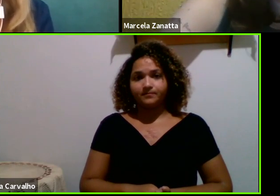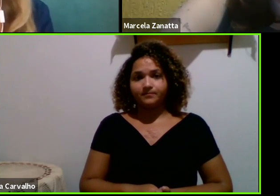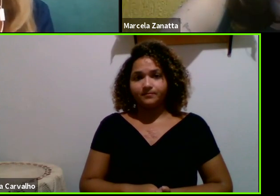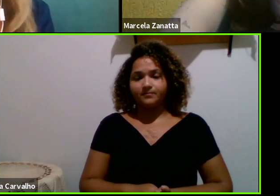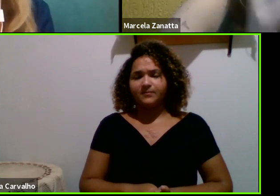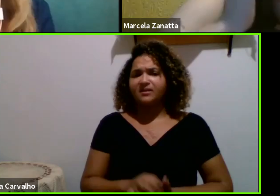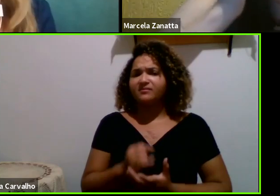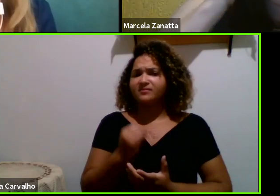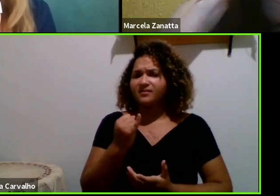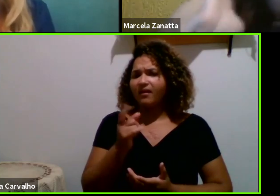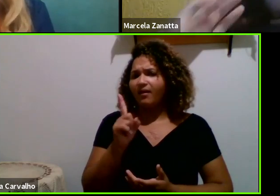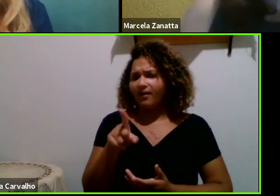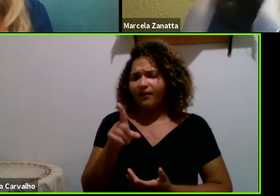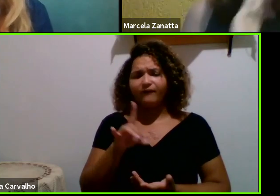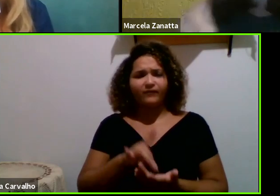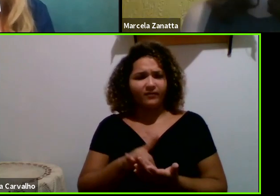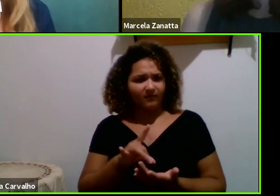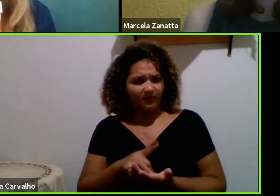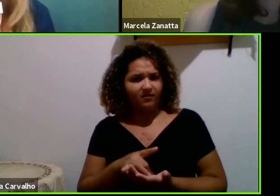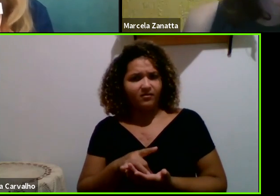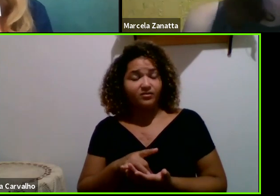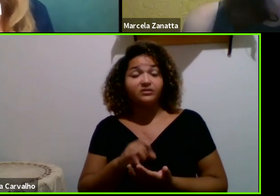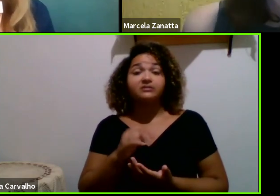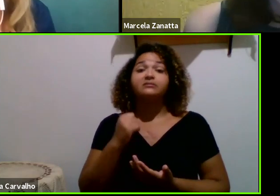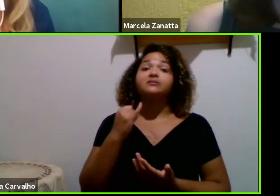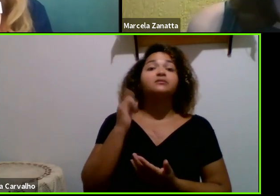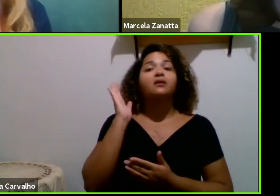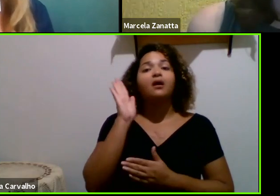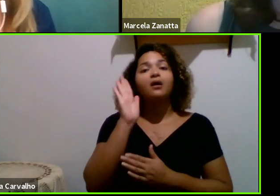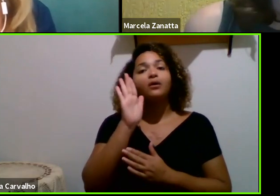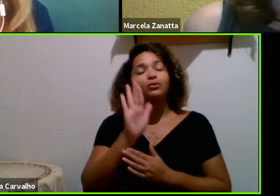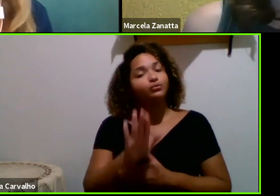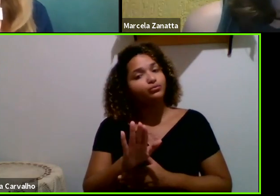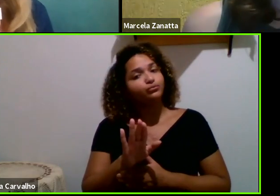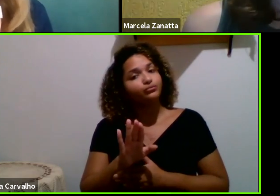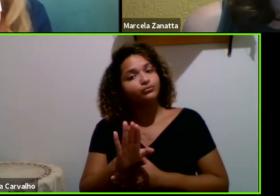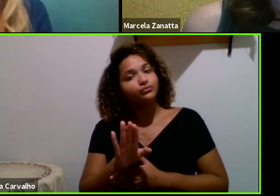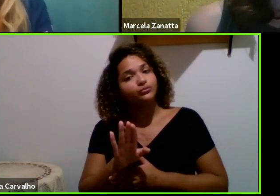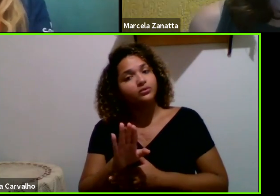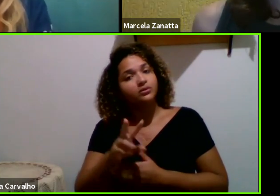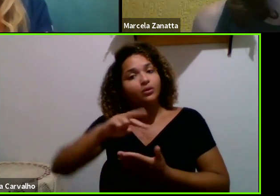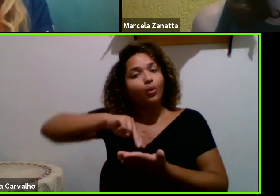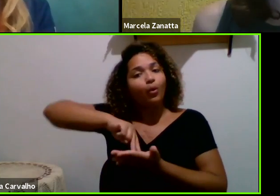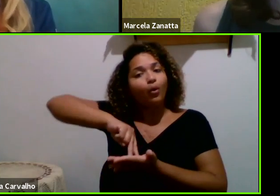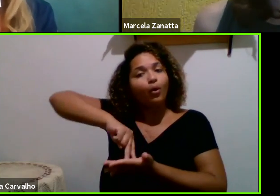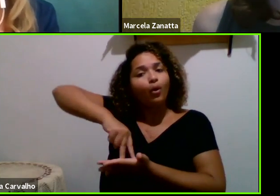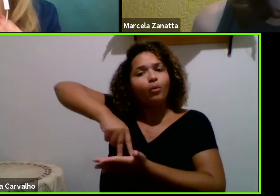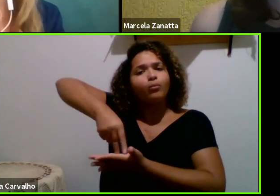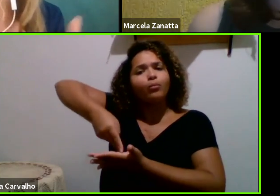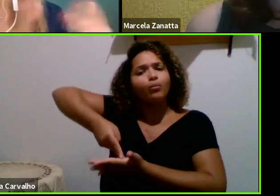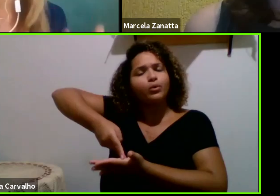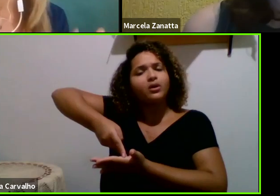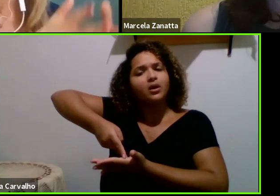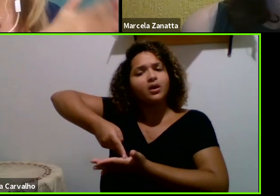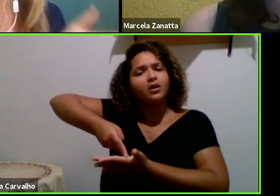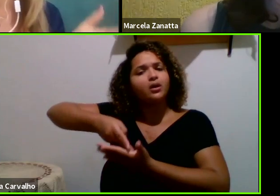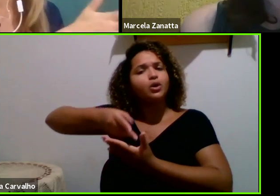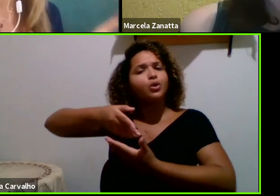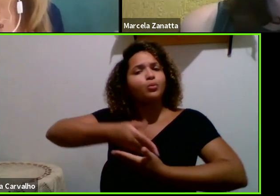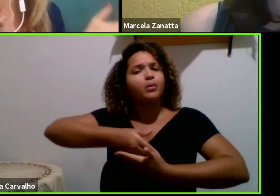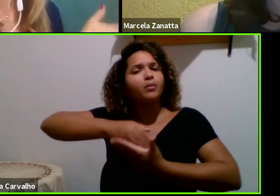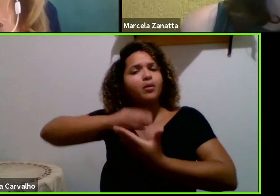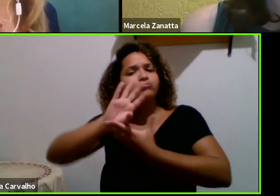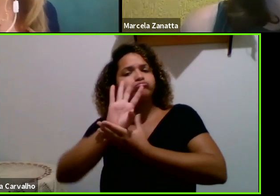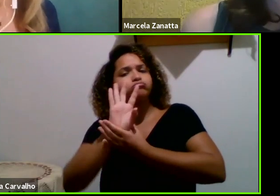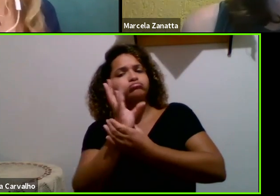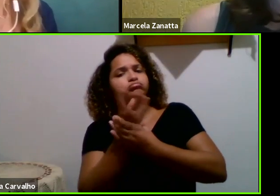isso é real, se eu pensar no sentido da rotação do quadril, favorece a rotação adequada